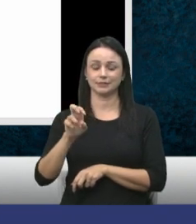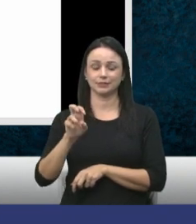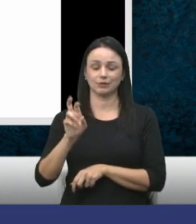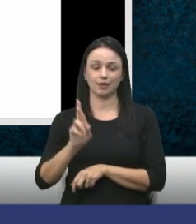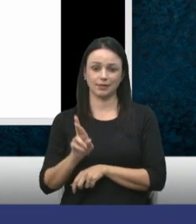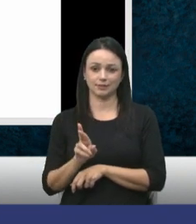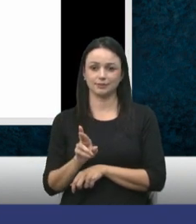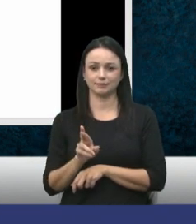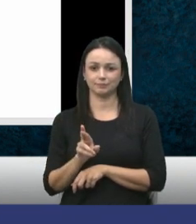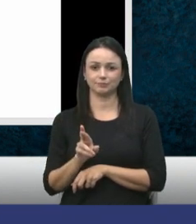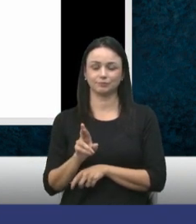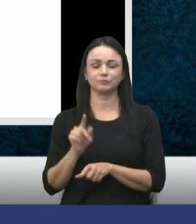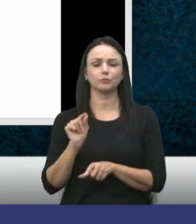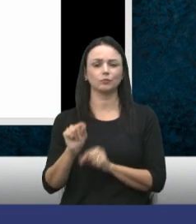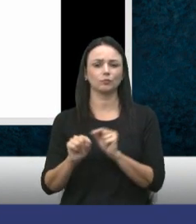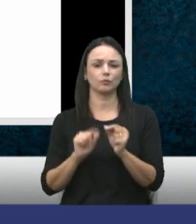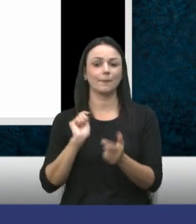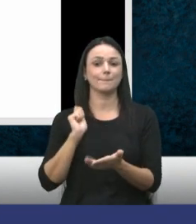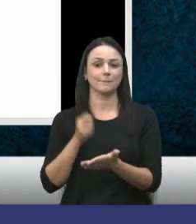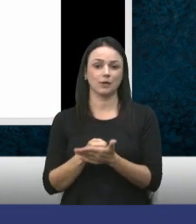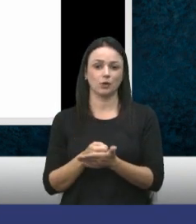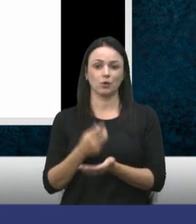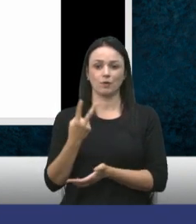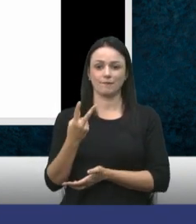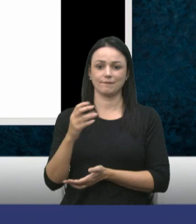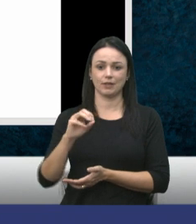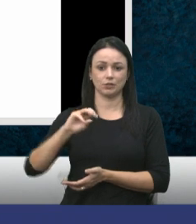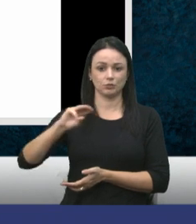53.907.375, dos quais foram pagos R$